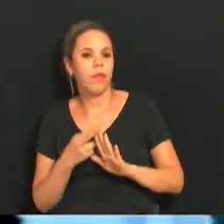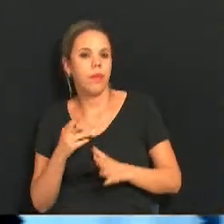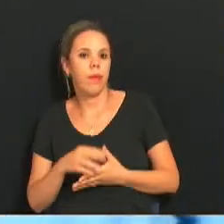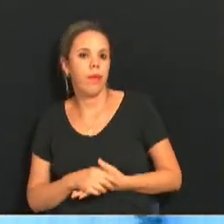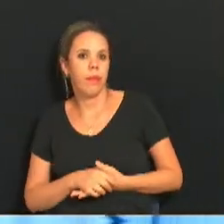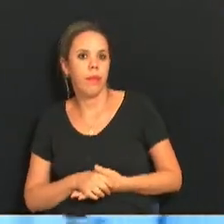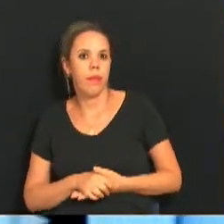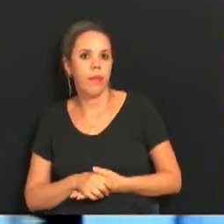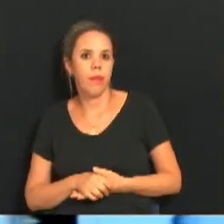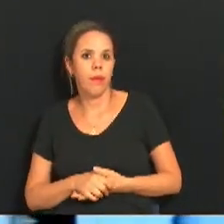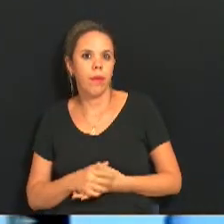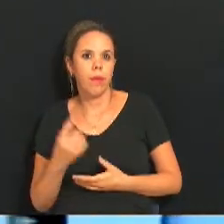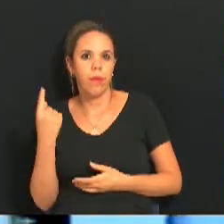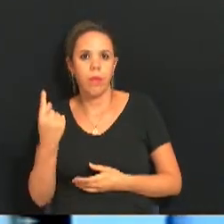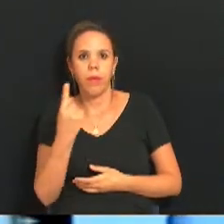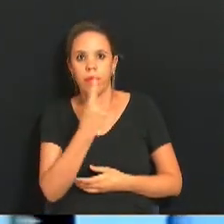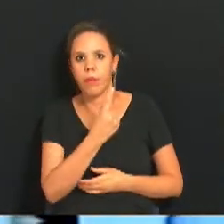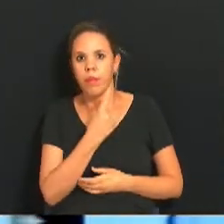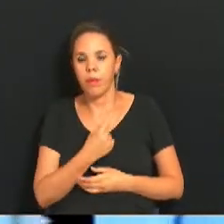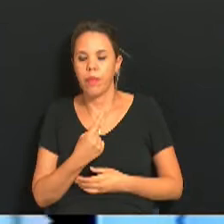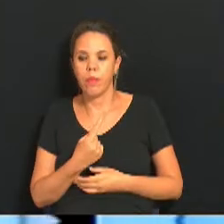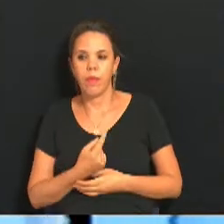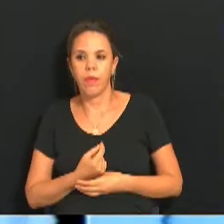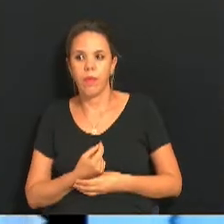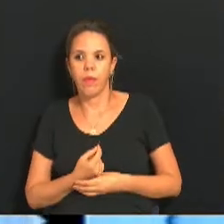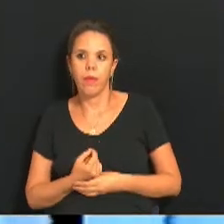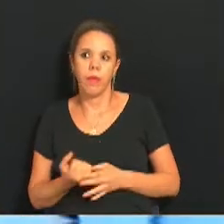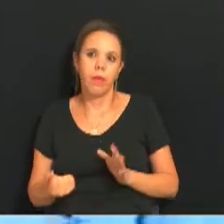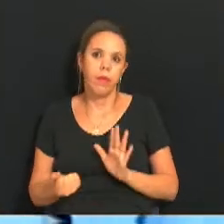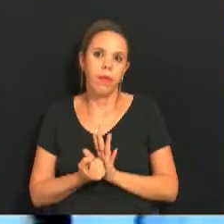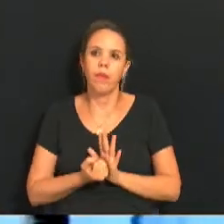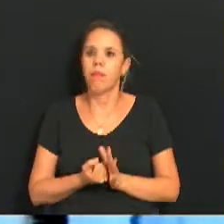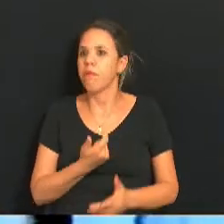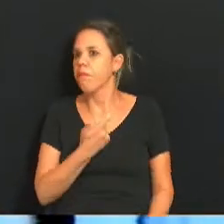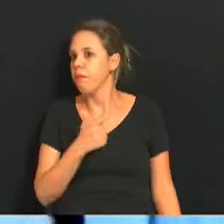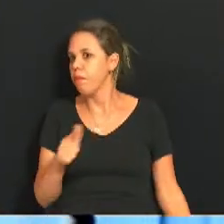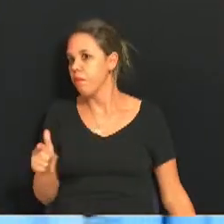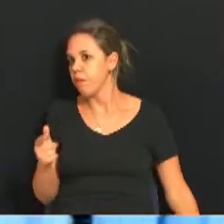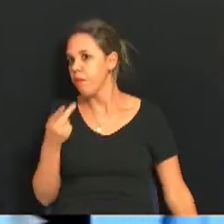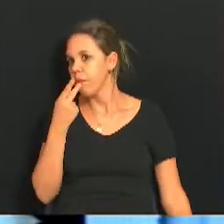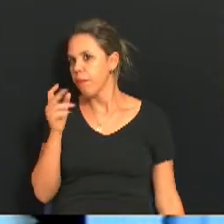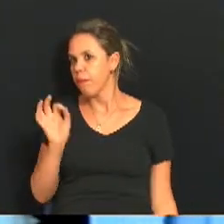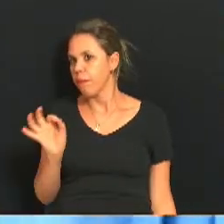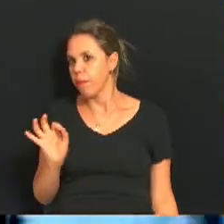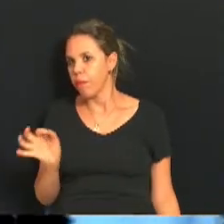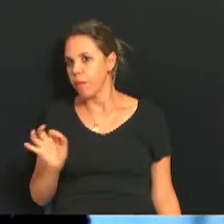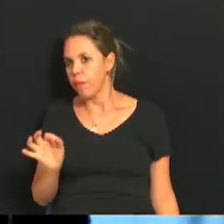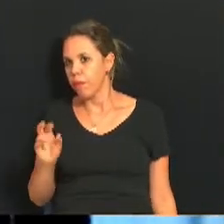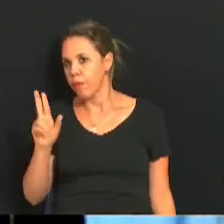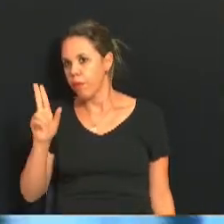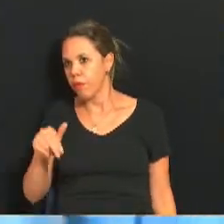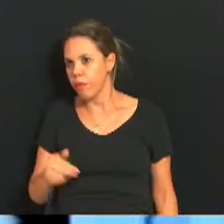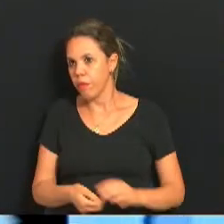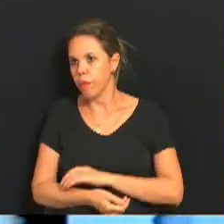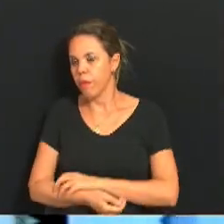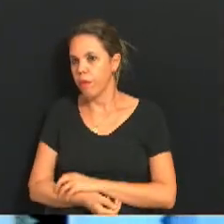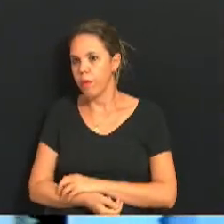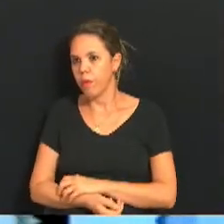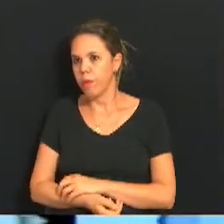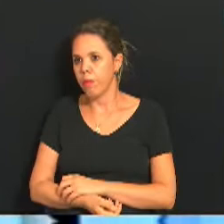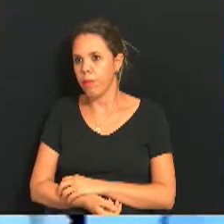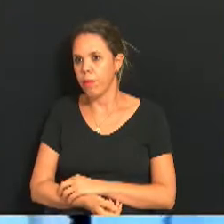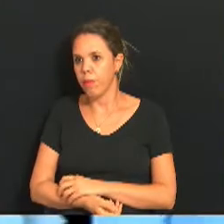de cada um dos tombamentos não há que se dizer nunca em ato de